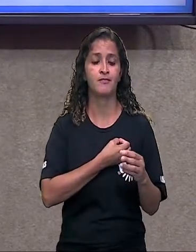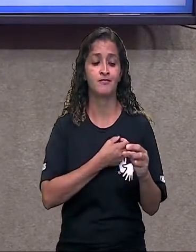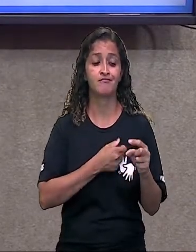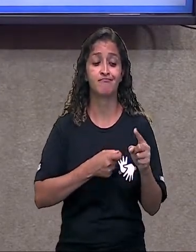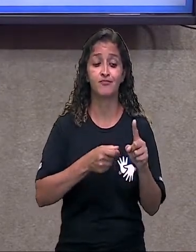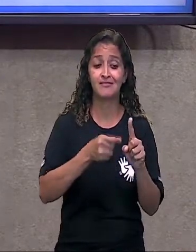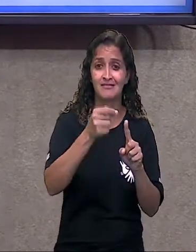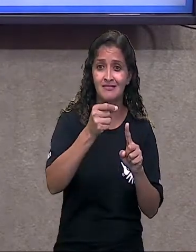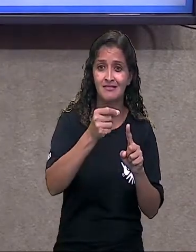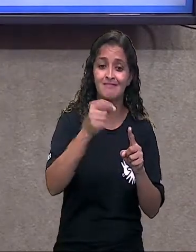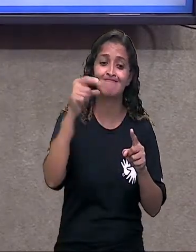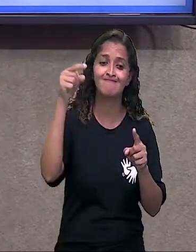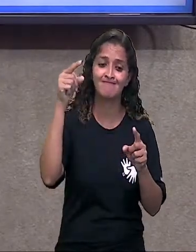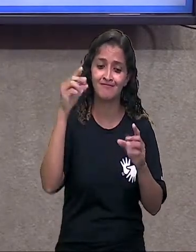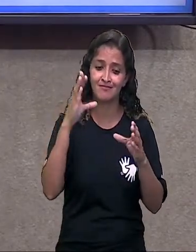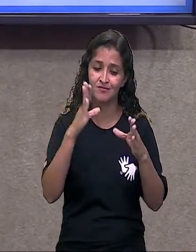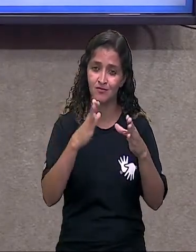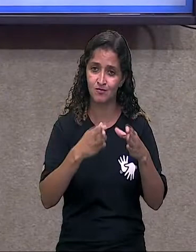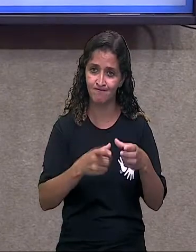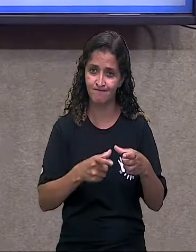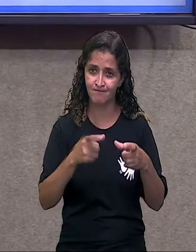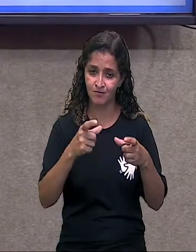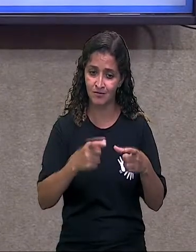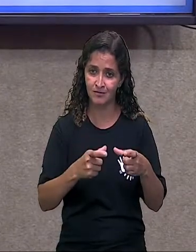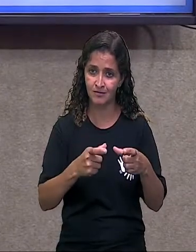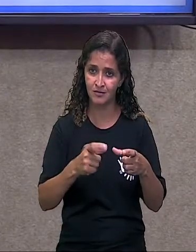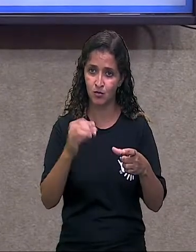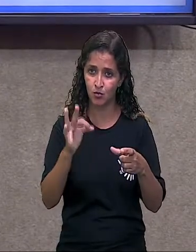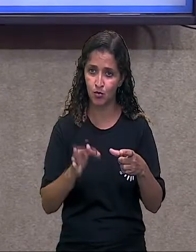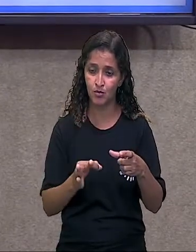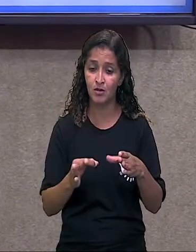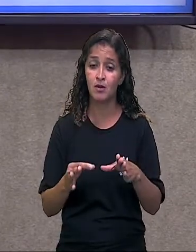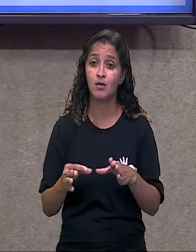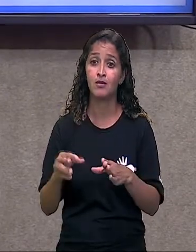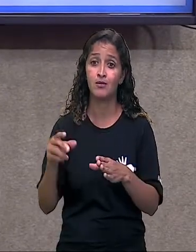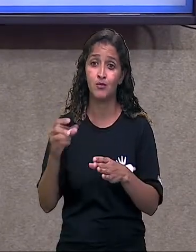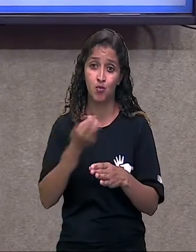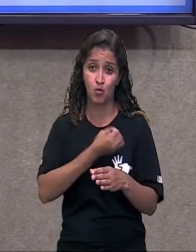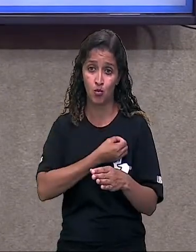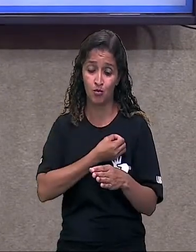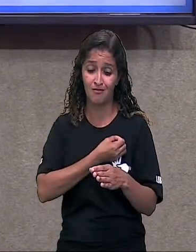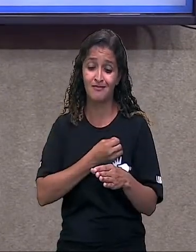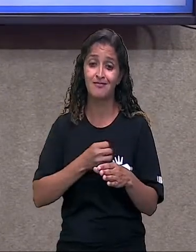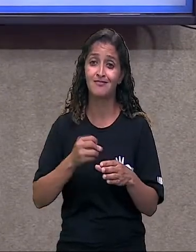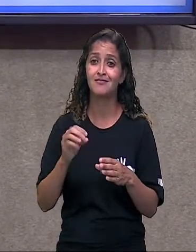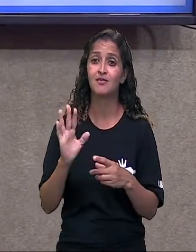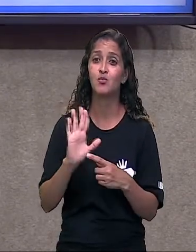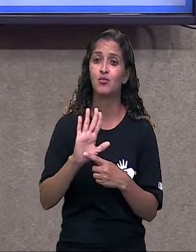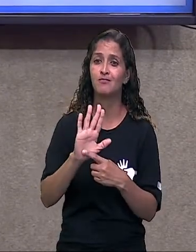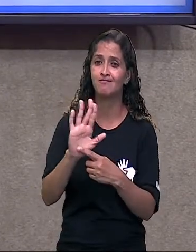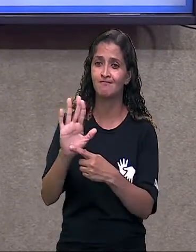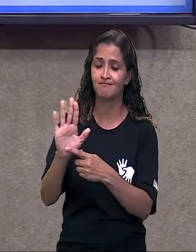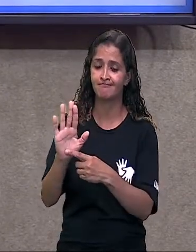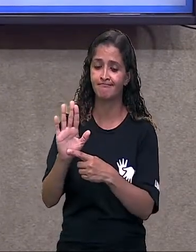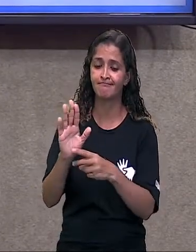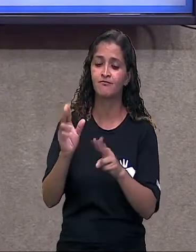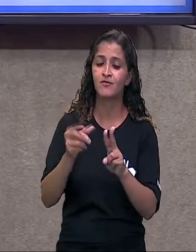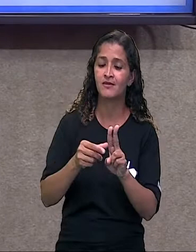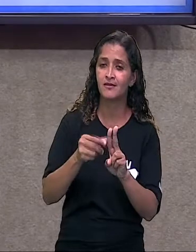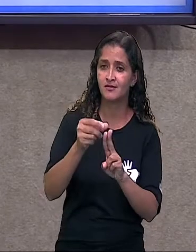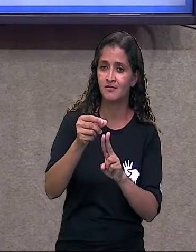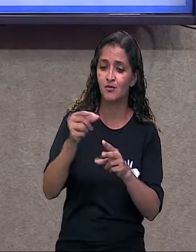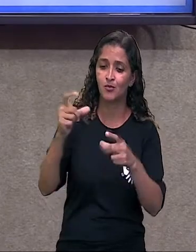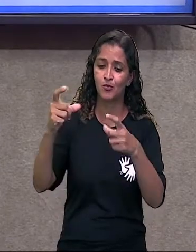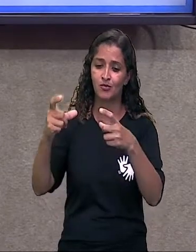da casa da unidade, o número que representa a dezena dentro da casa da dezena. Vocês lembram que na